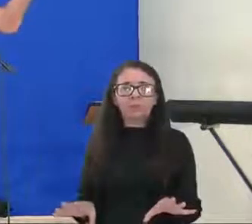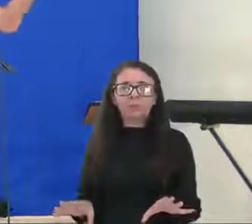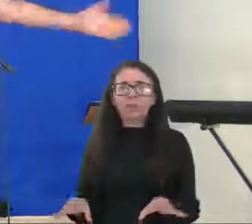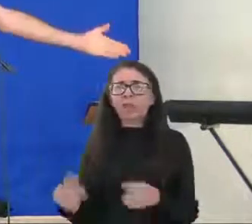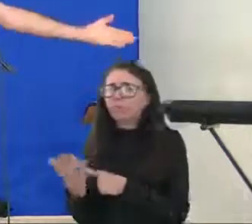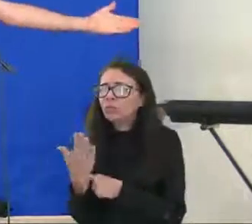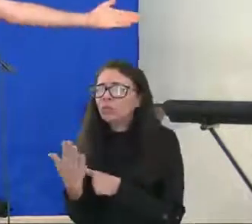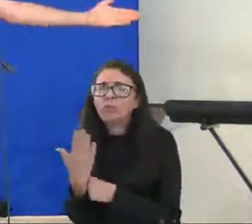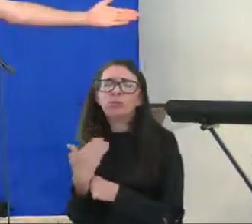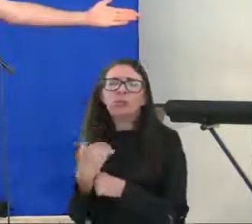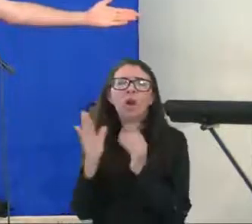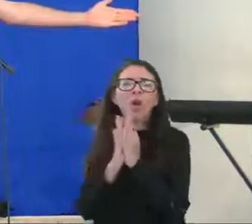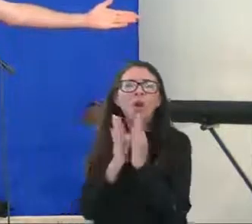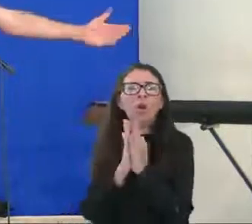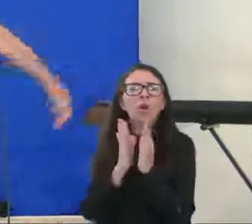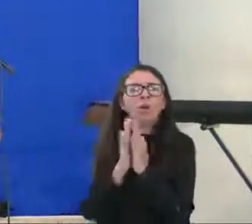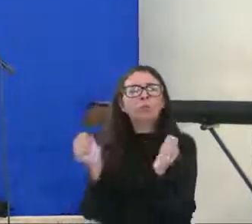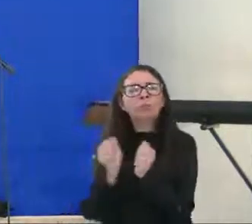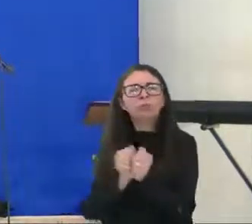Né? O que nós estamos fazendo, irmão?